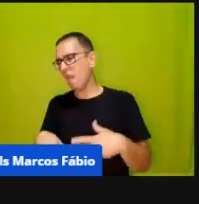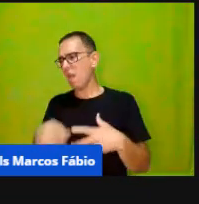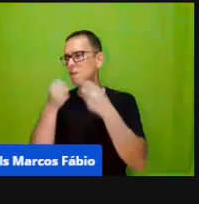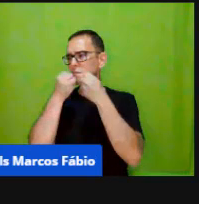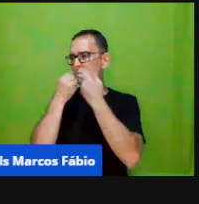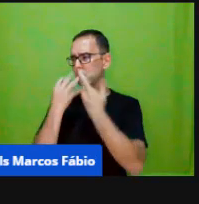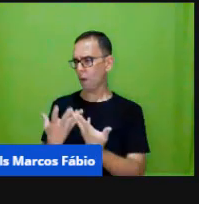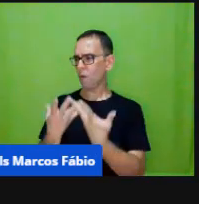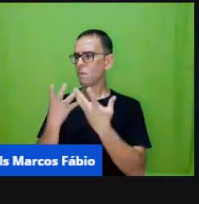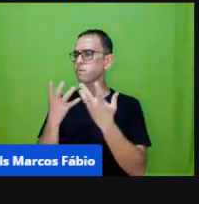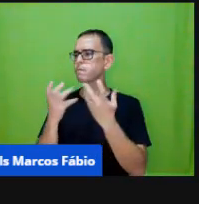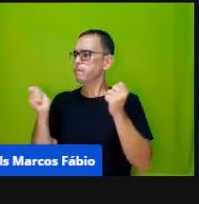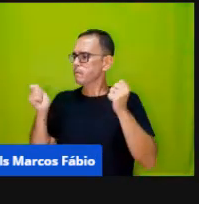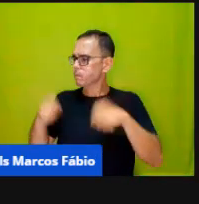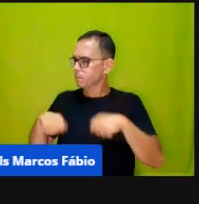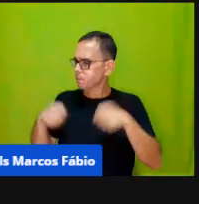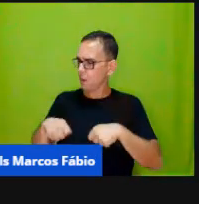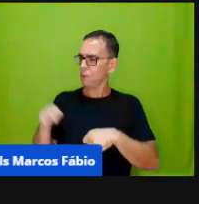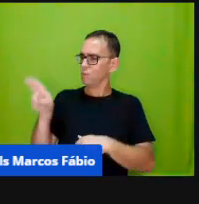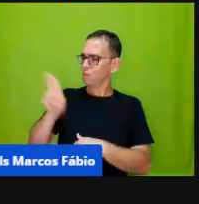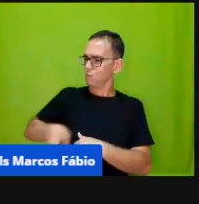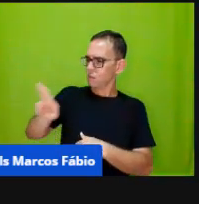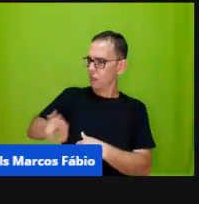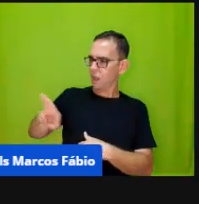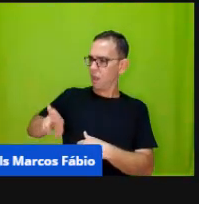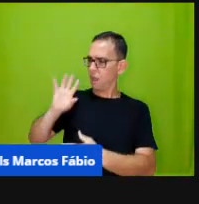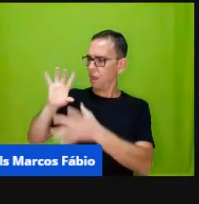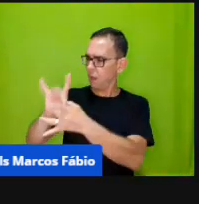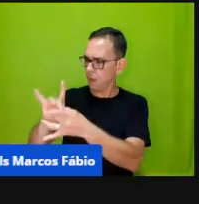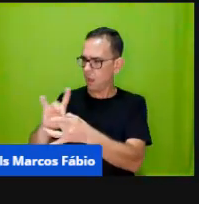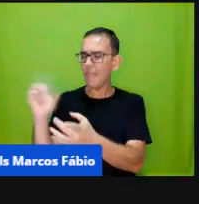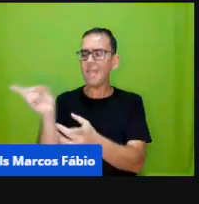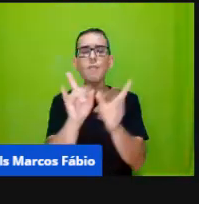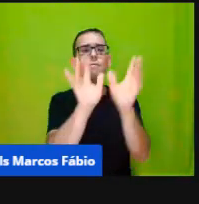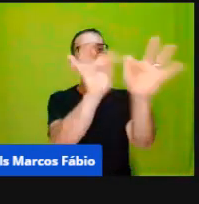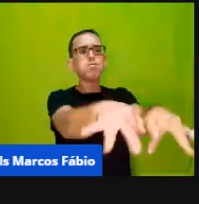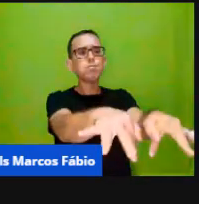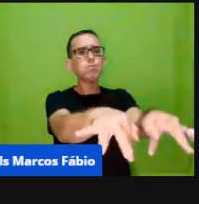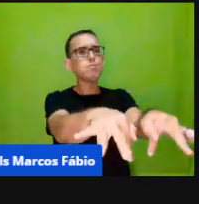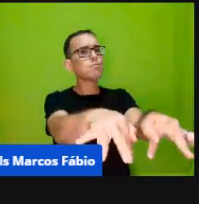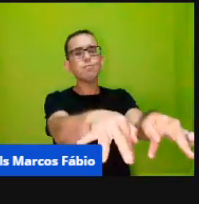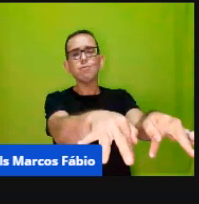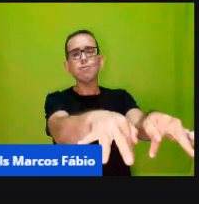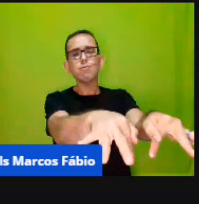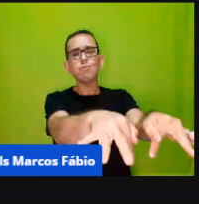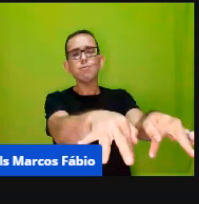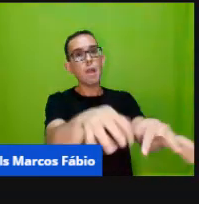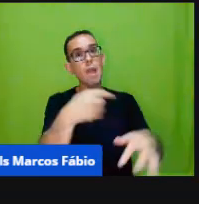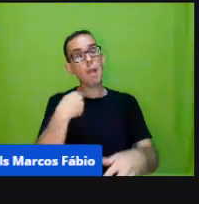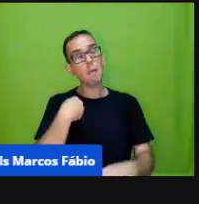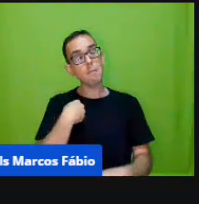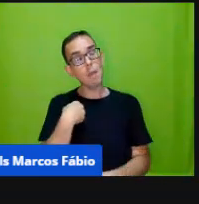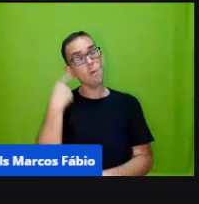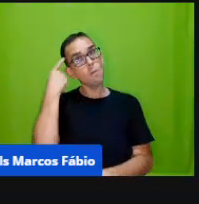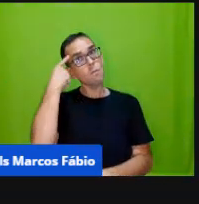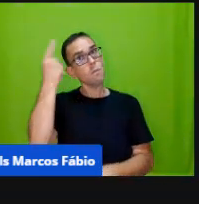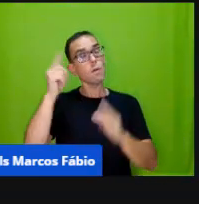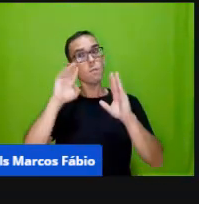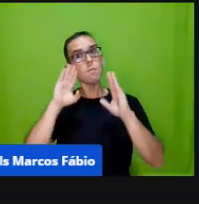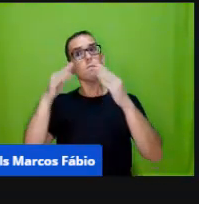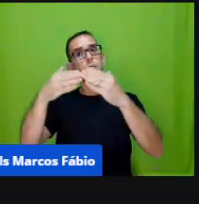uma atividade de utilização e não de finalização, né? Então, esse é o meu foco